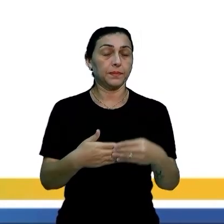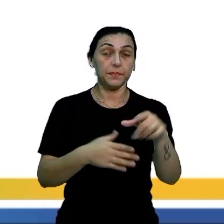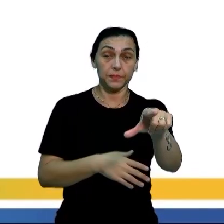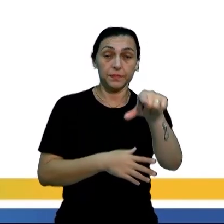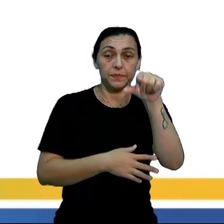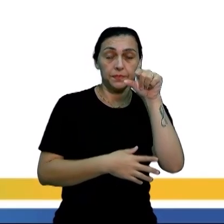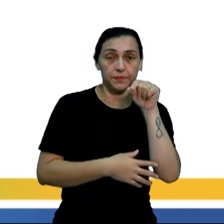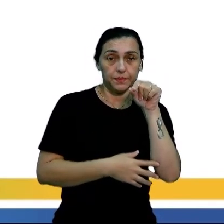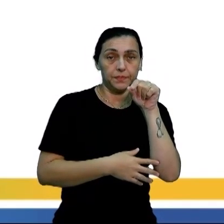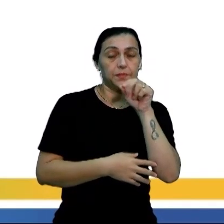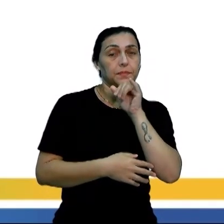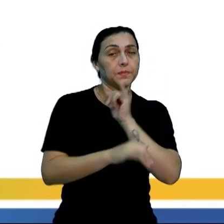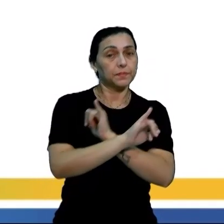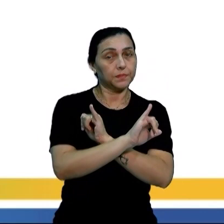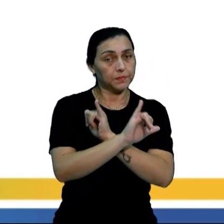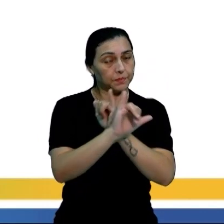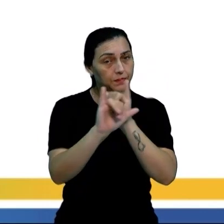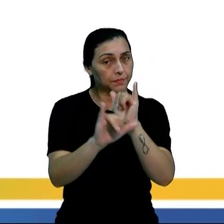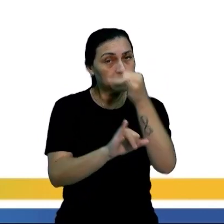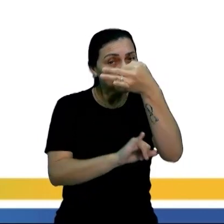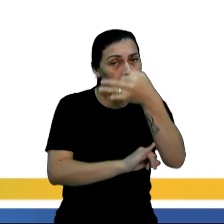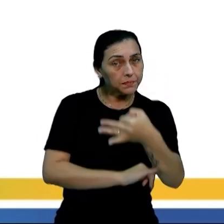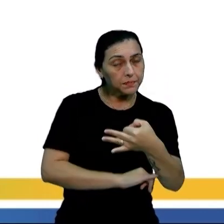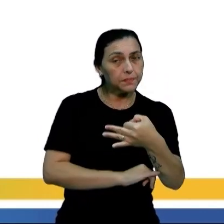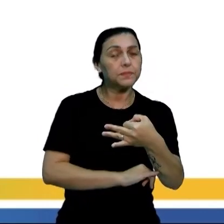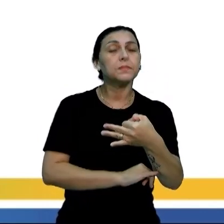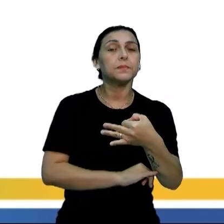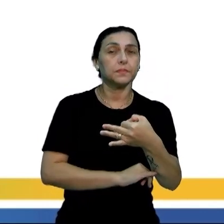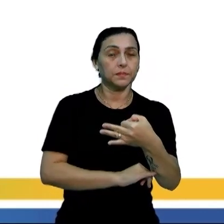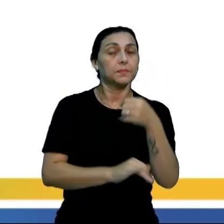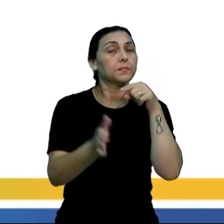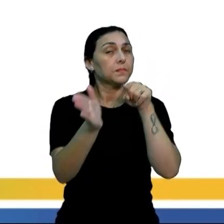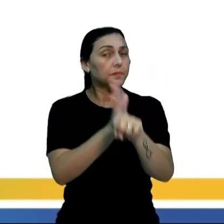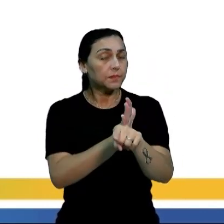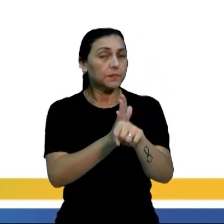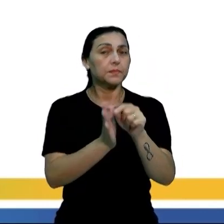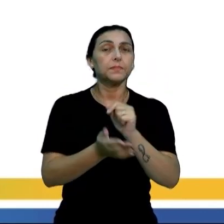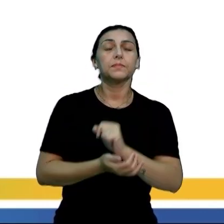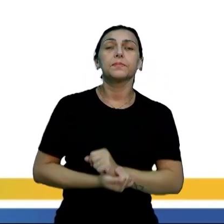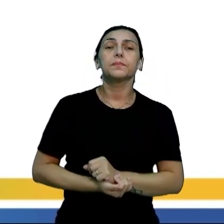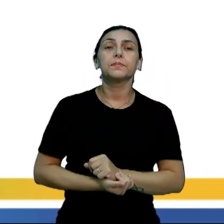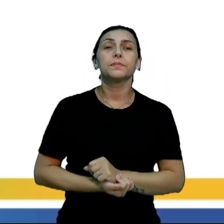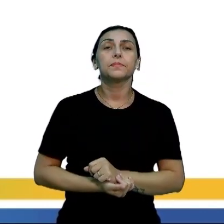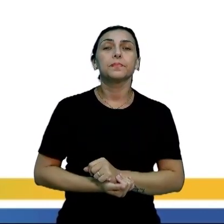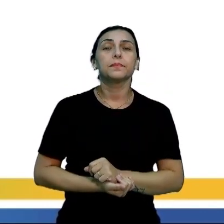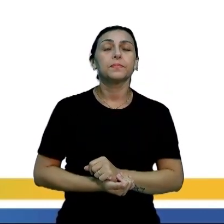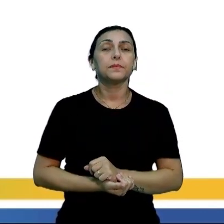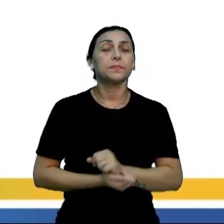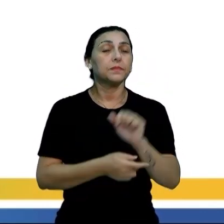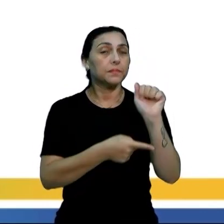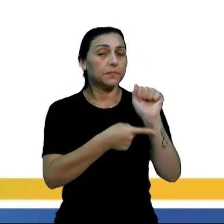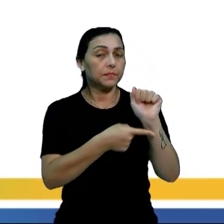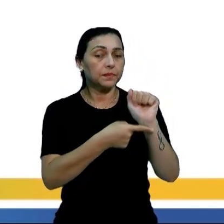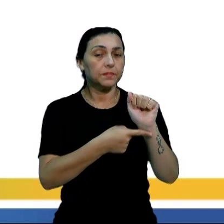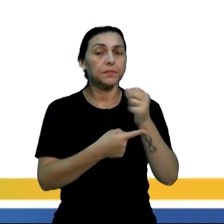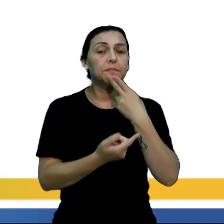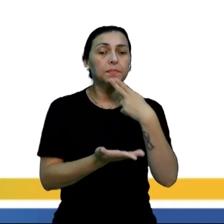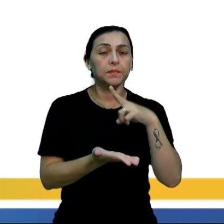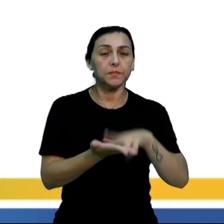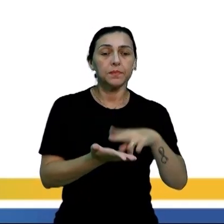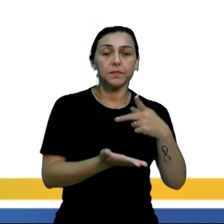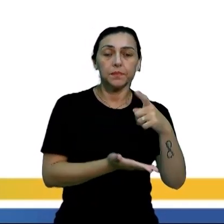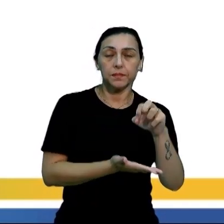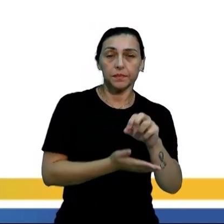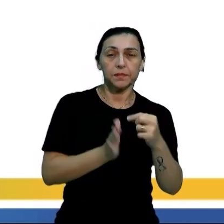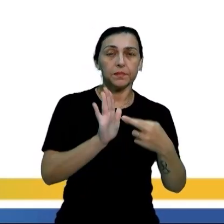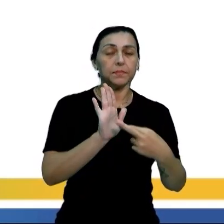escolher aí a informação correta acerca dessa pergunta. Vamos lá, alternativa A. A